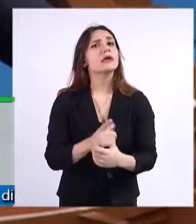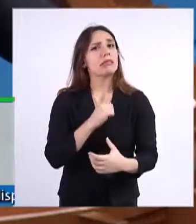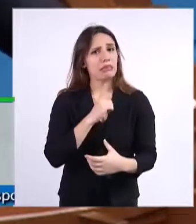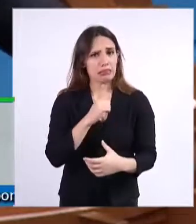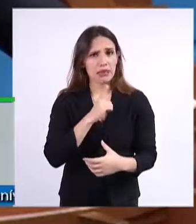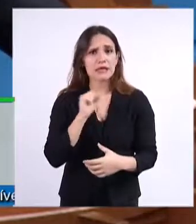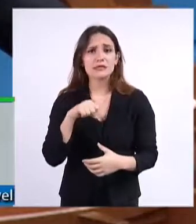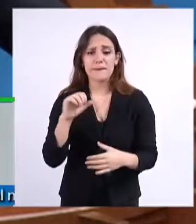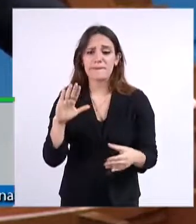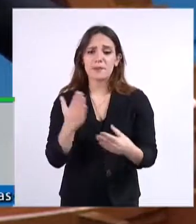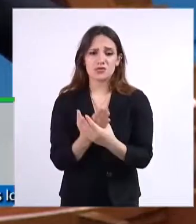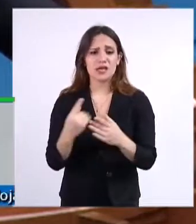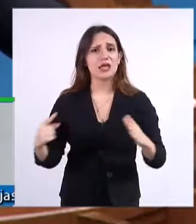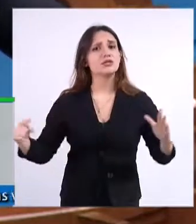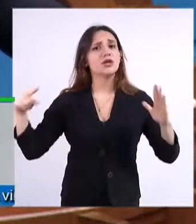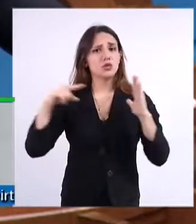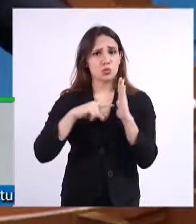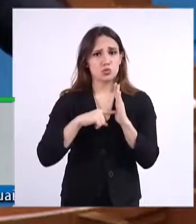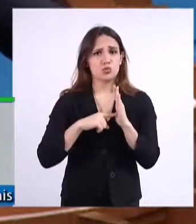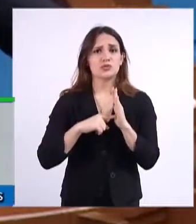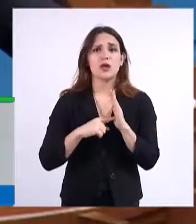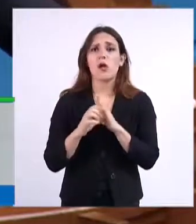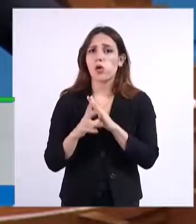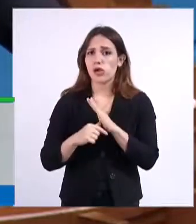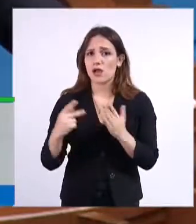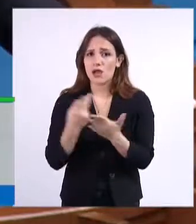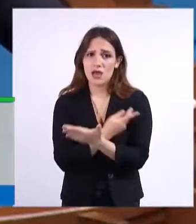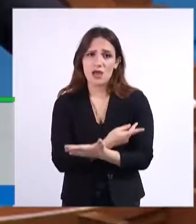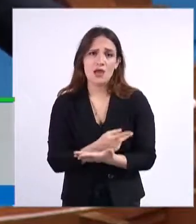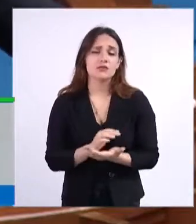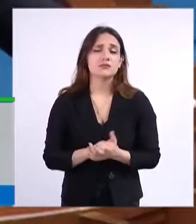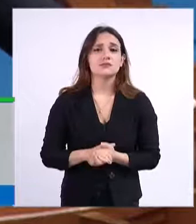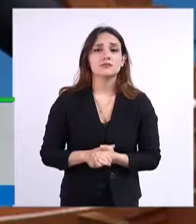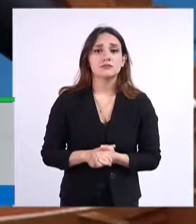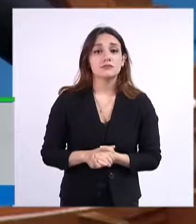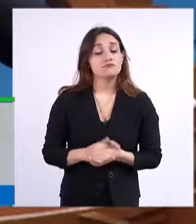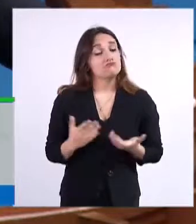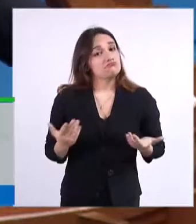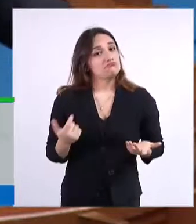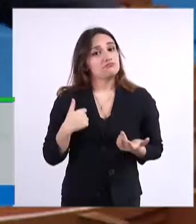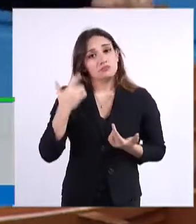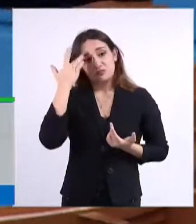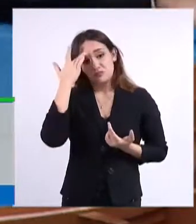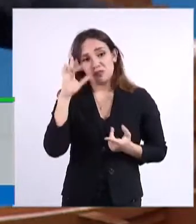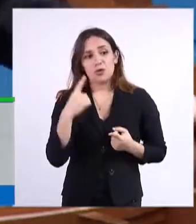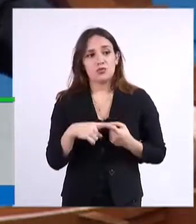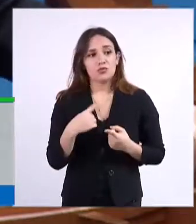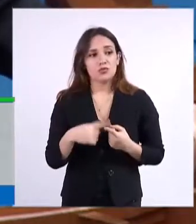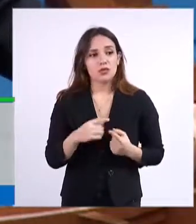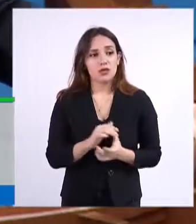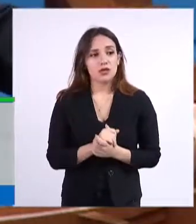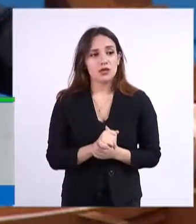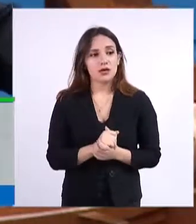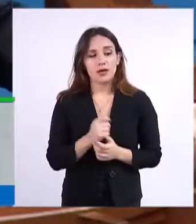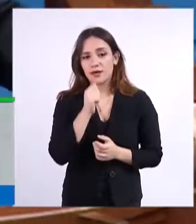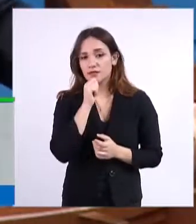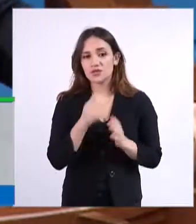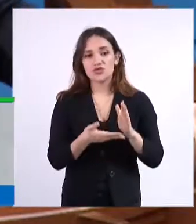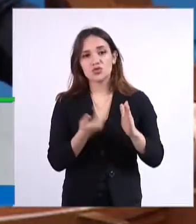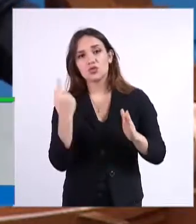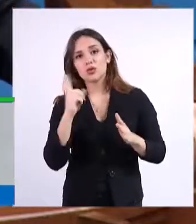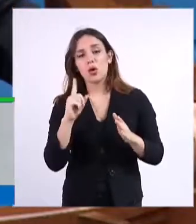respondendo denúncias de irregularidades. Eu não sei porque ele não tirou ainda o ministro do